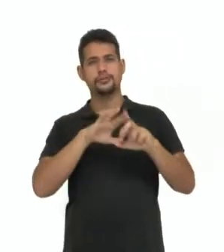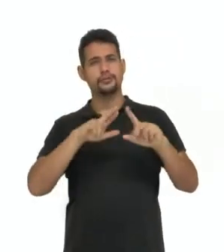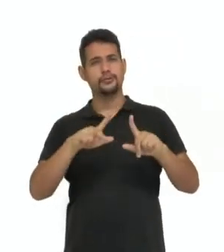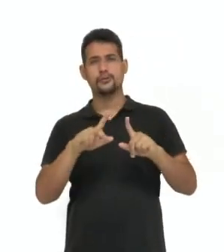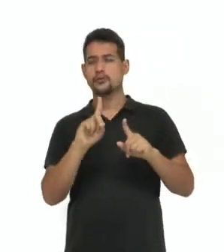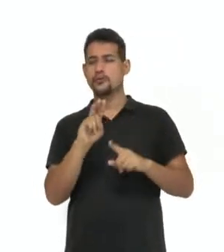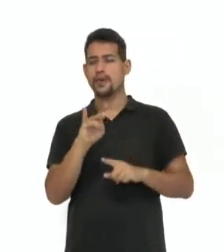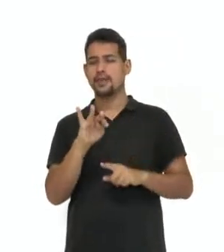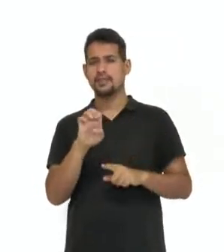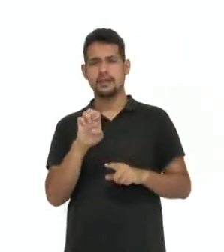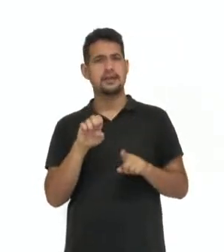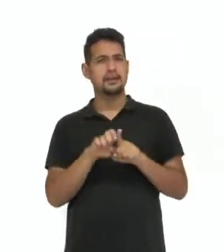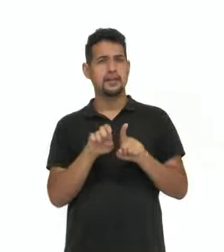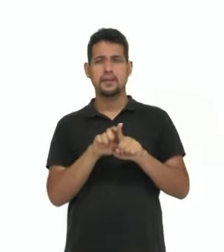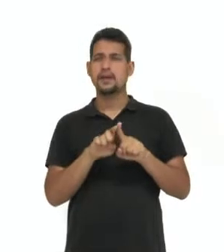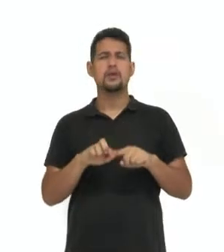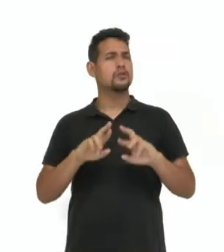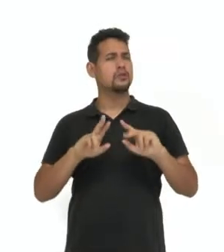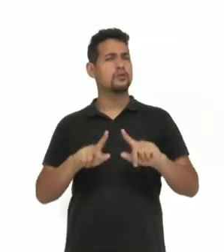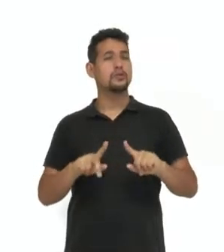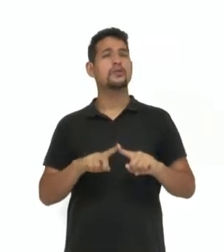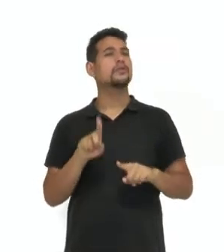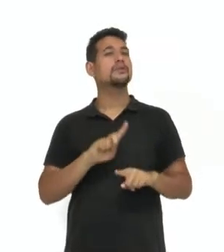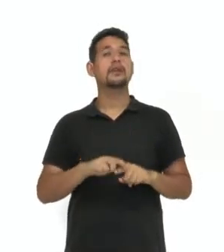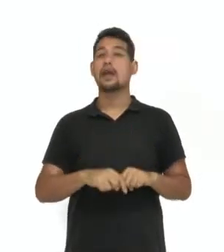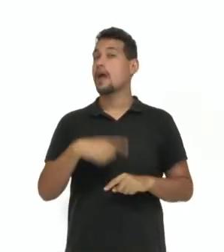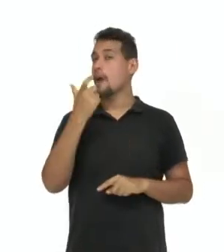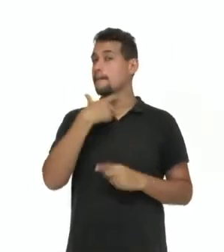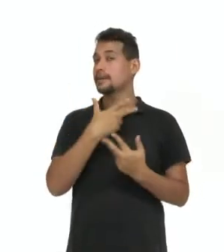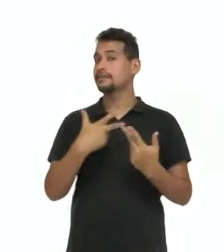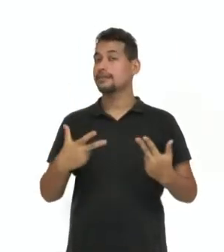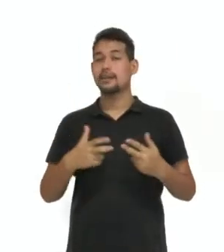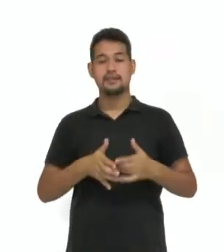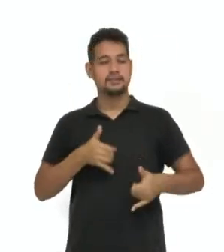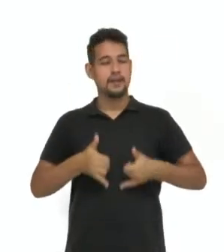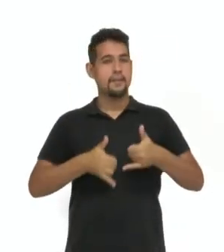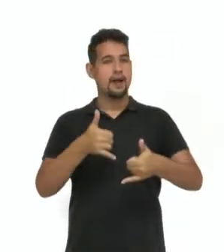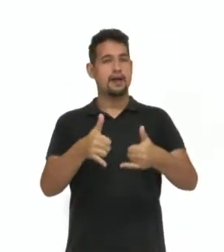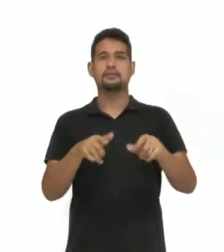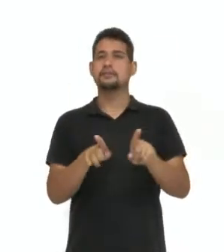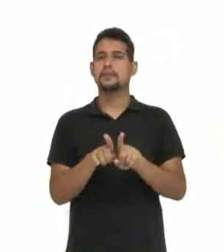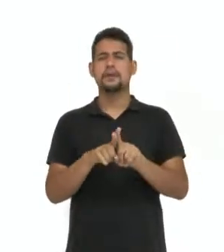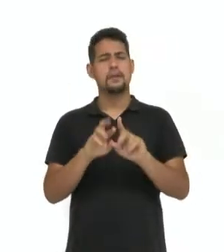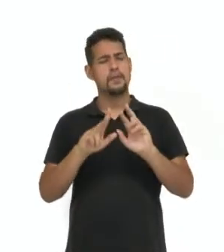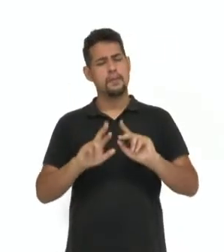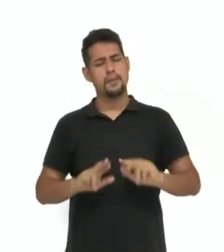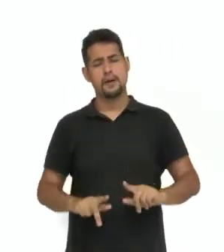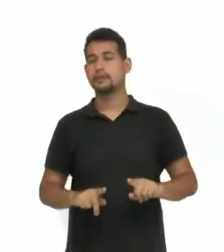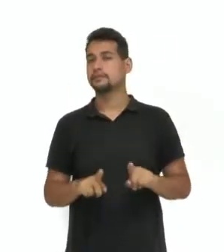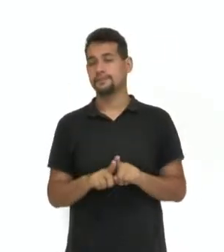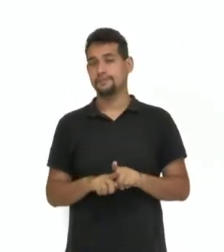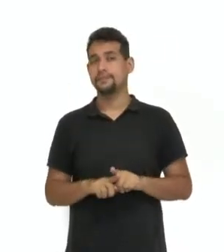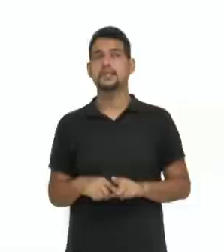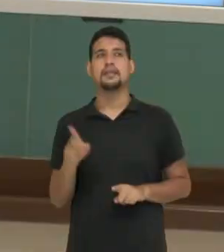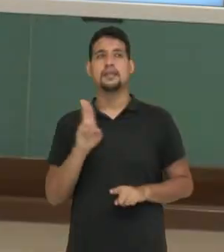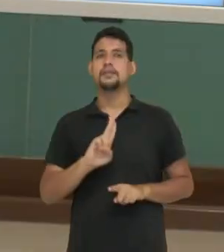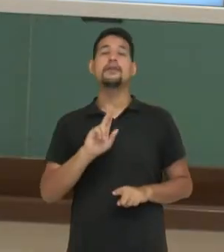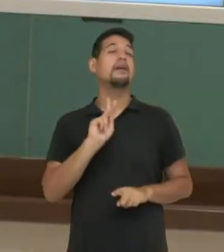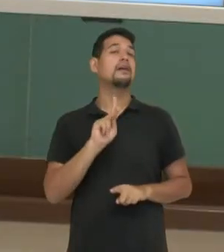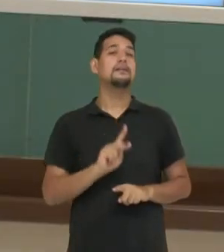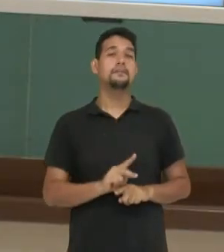duende, mago. Objetos, manzana, sapatito, calabaza, varita, que nós estamos